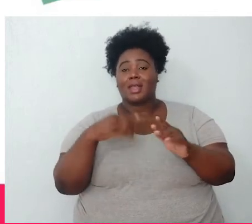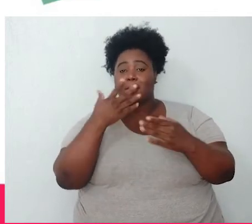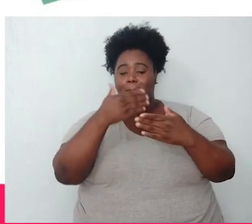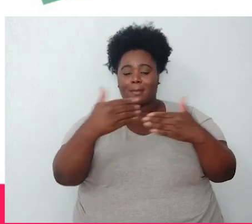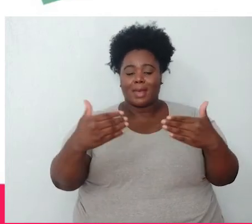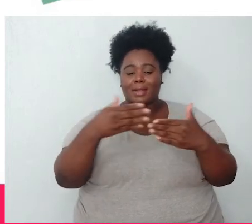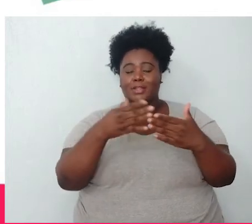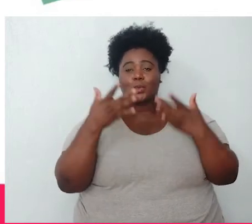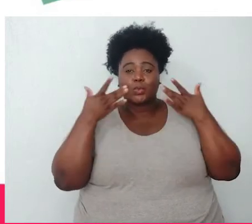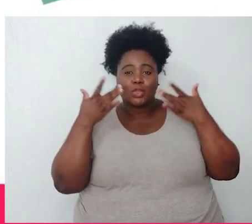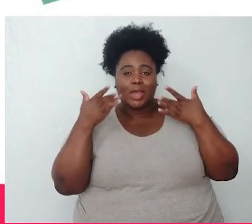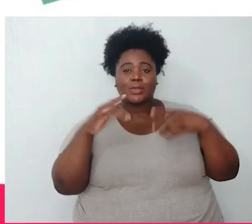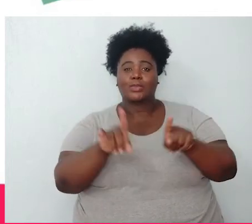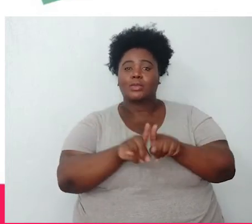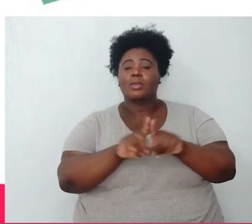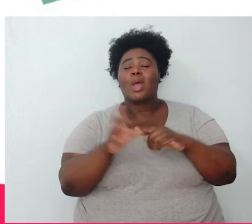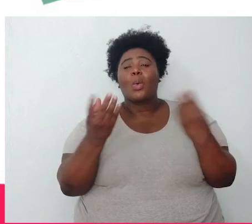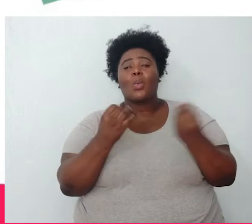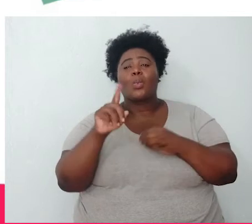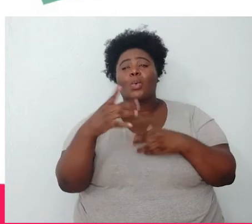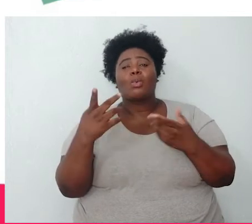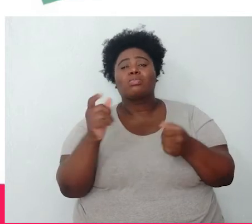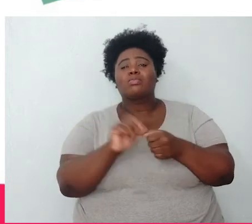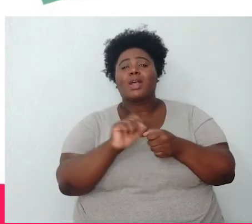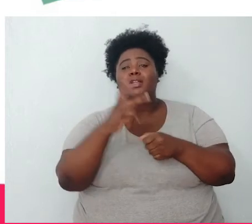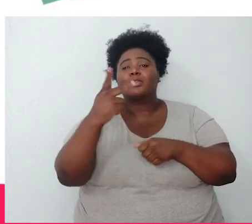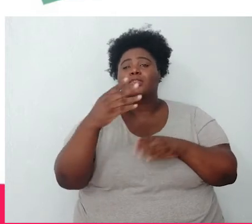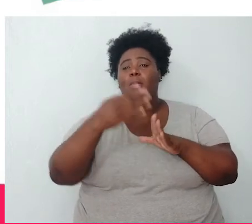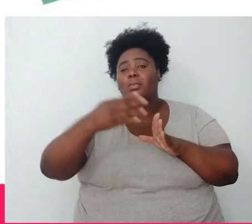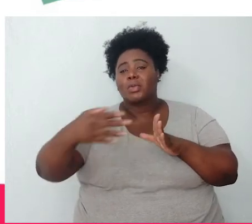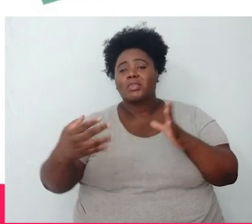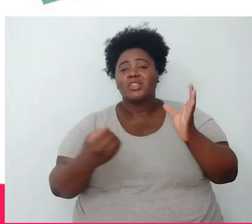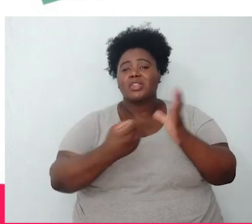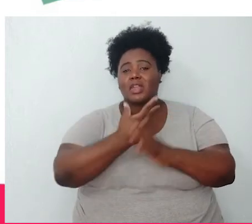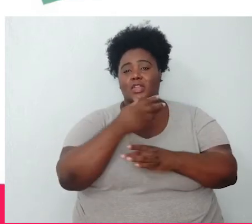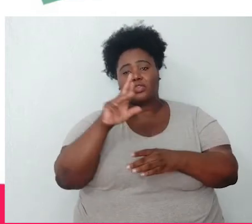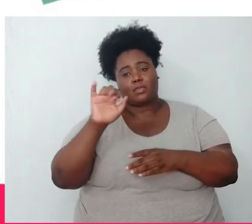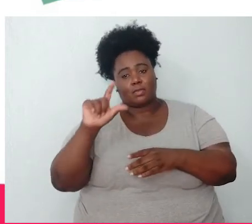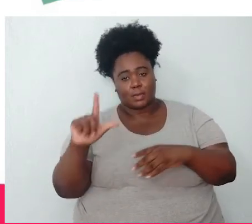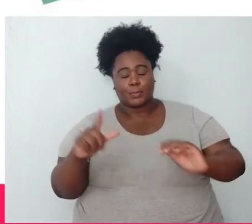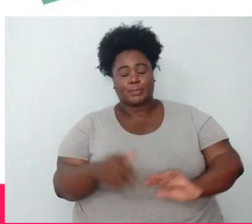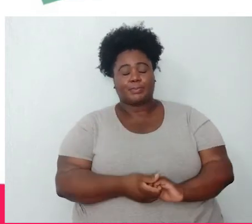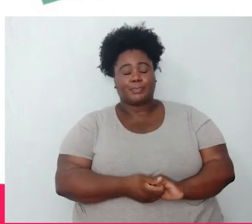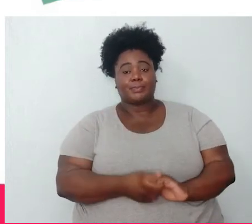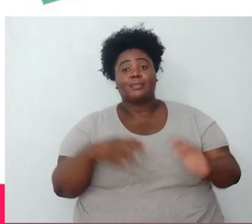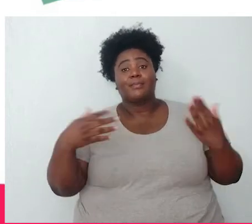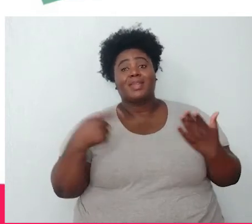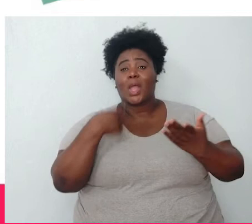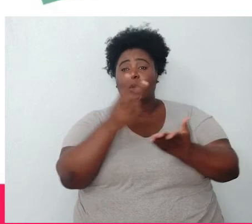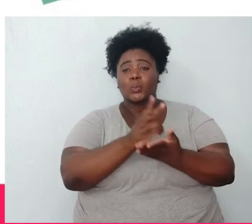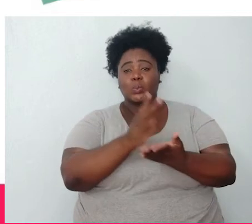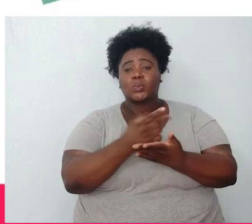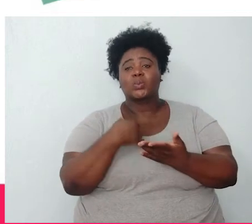em fronteira com a teatralidade, né? Como que isso se dá no seu processo criativo, Rafael?